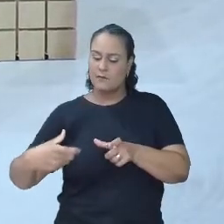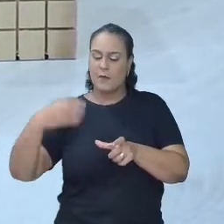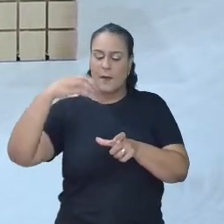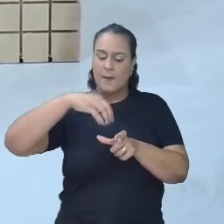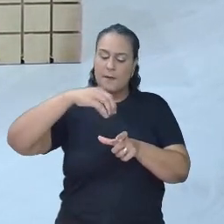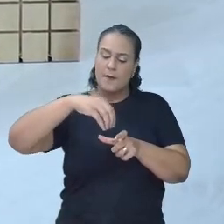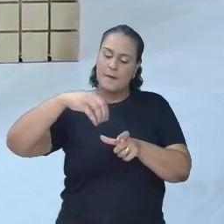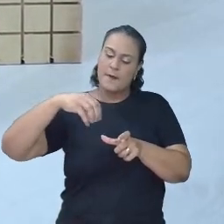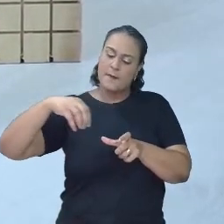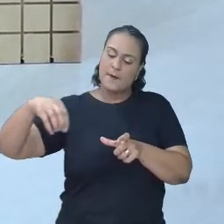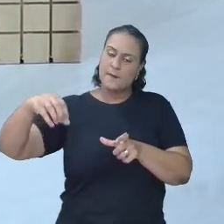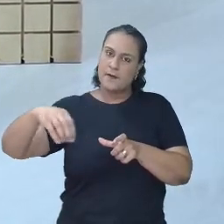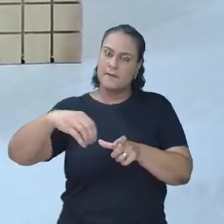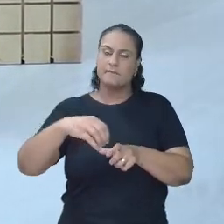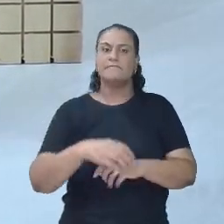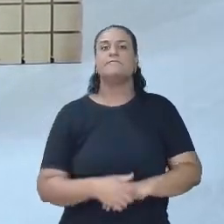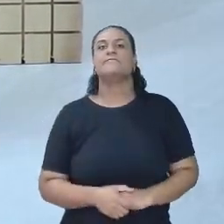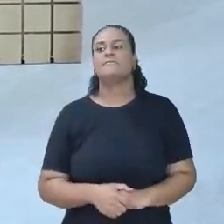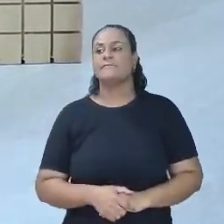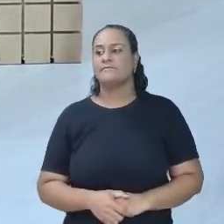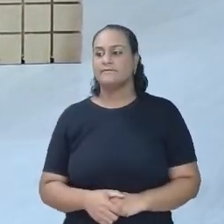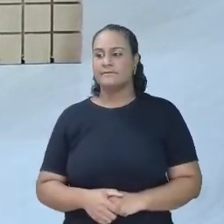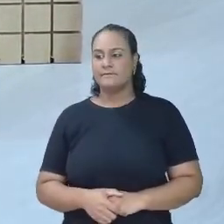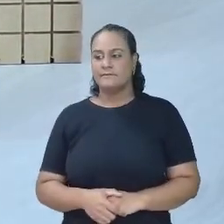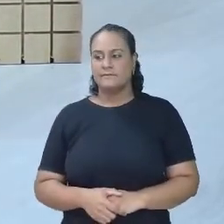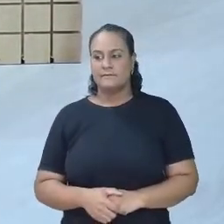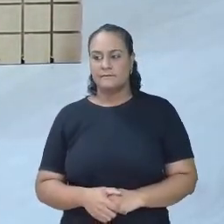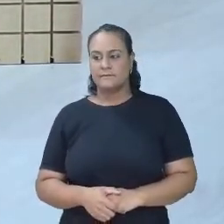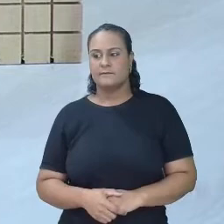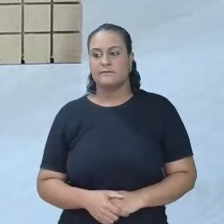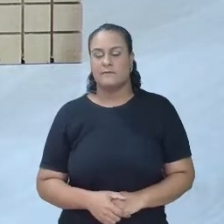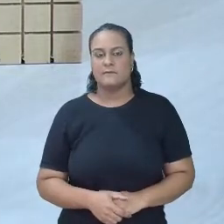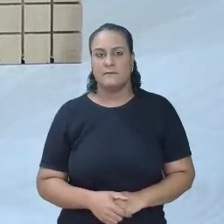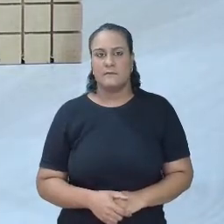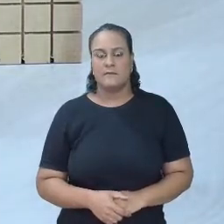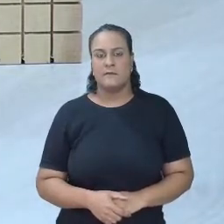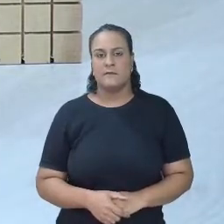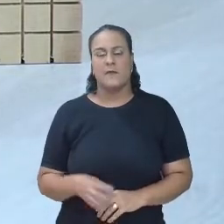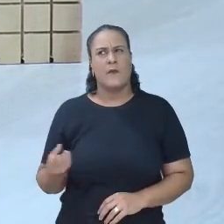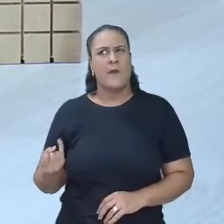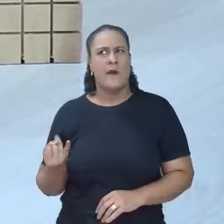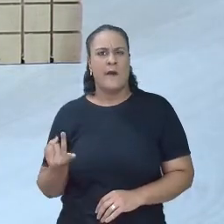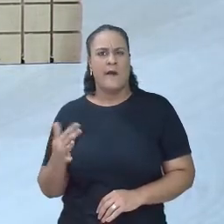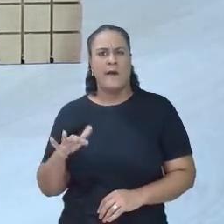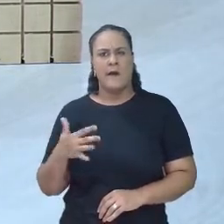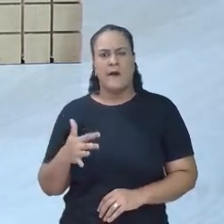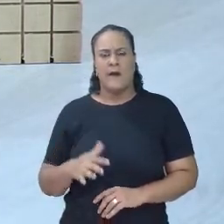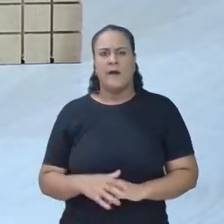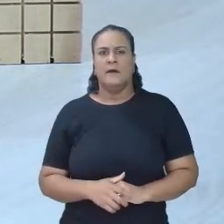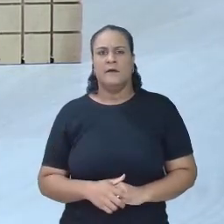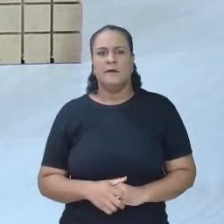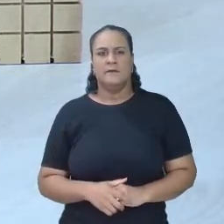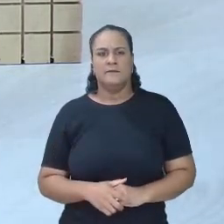vamos ver se eu consigo reproduzir aqui rapidinho. Opa! Seria uma quantidade mais ou menos assim, ó.